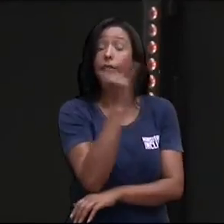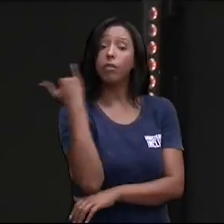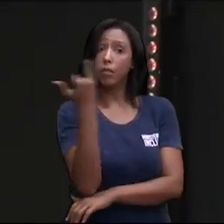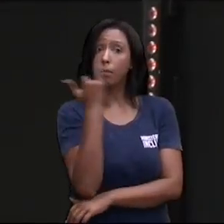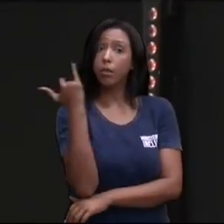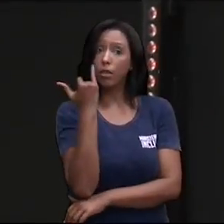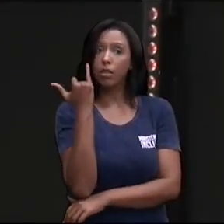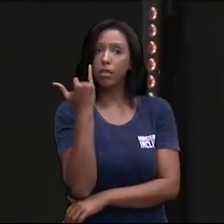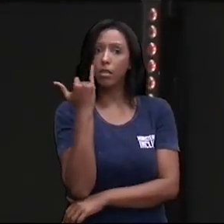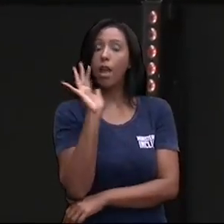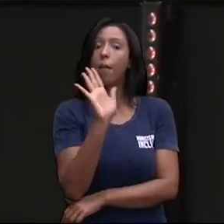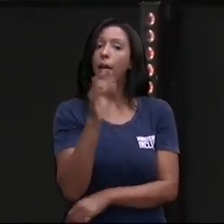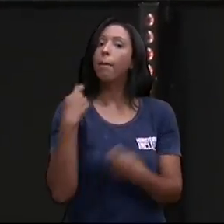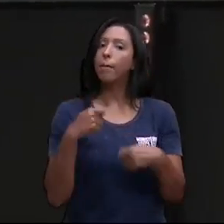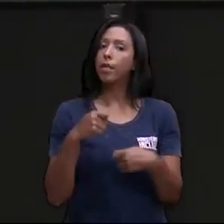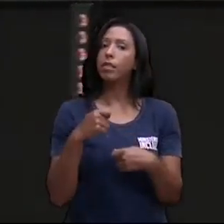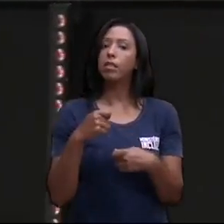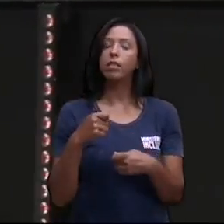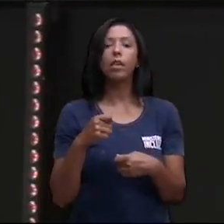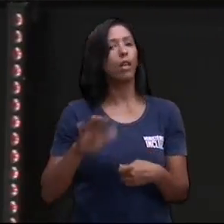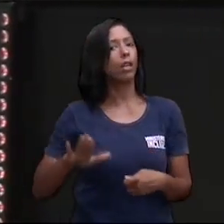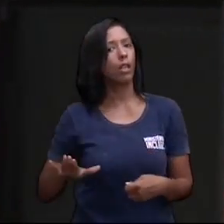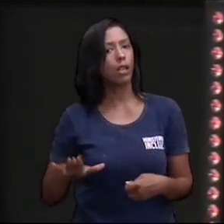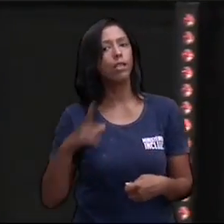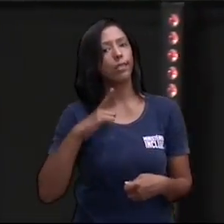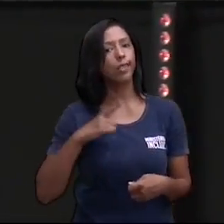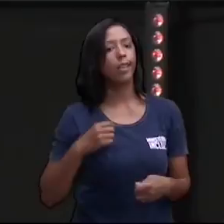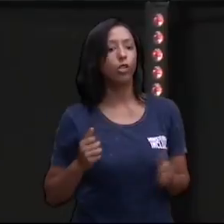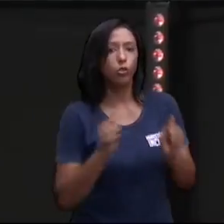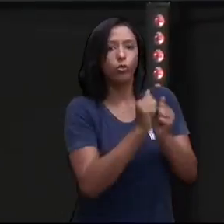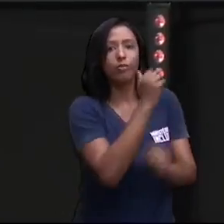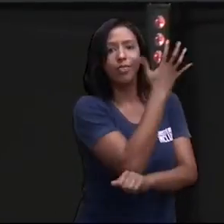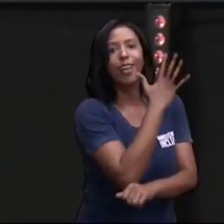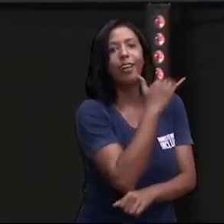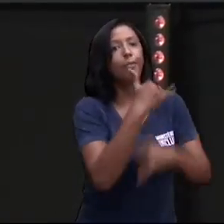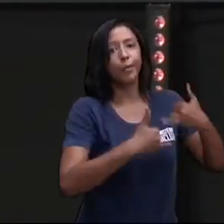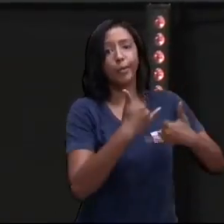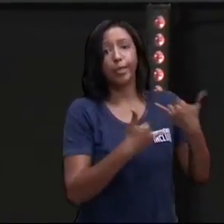brincar e vivemos um tempo de hipocrisia